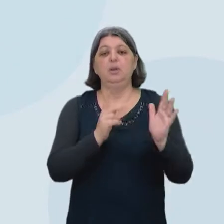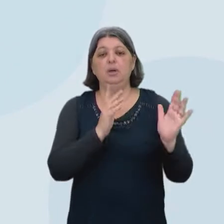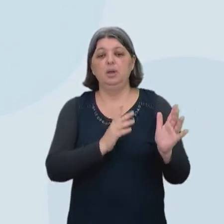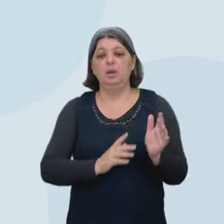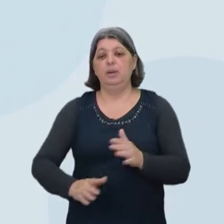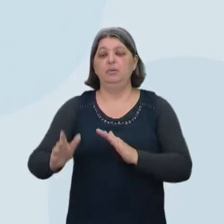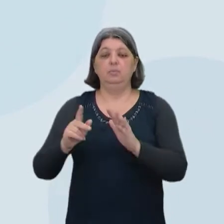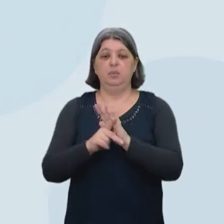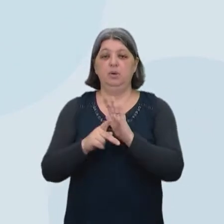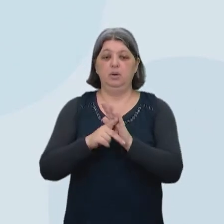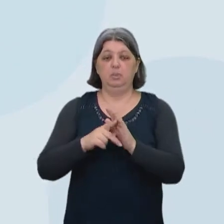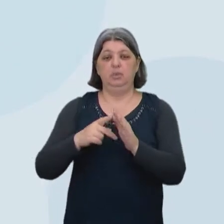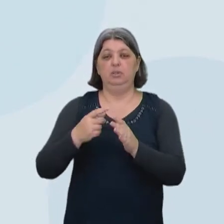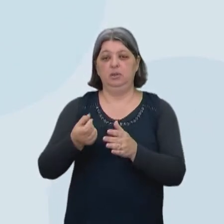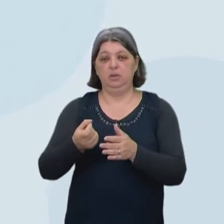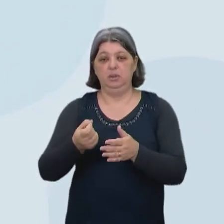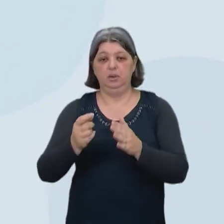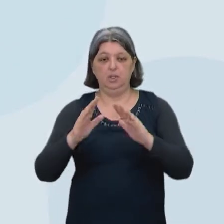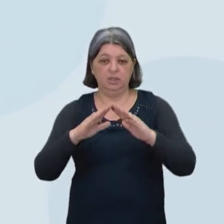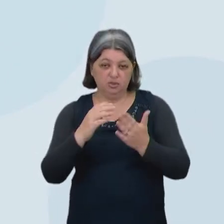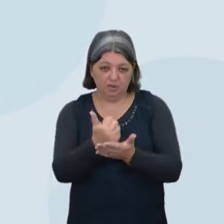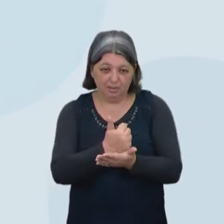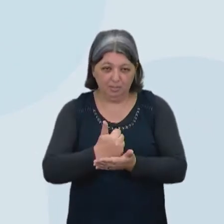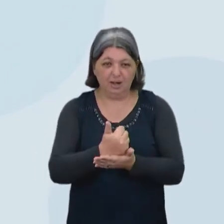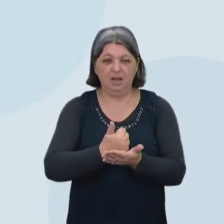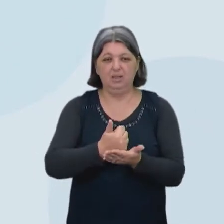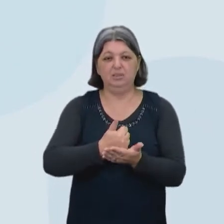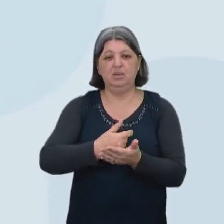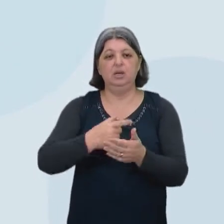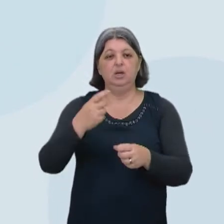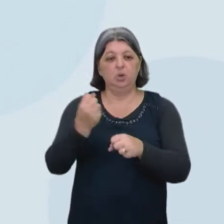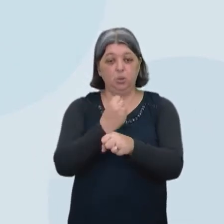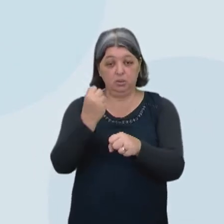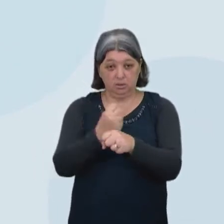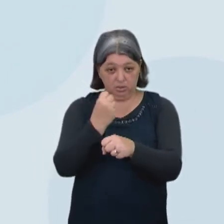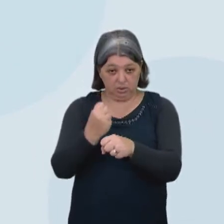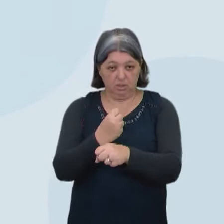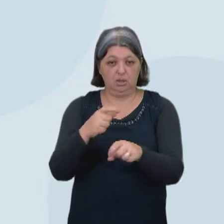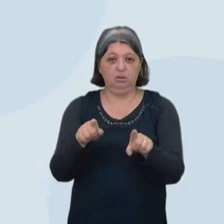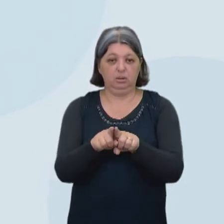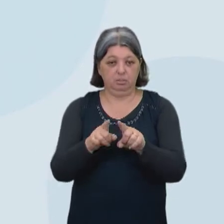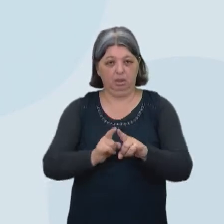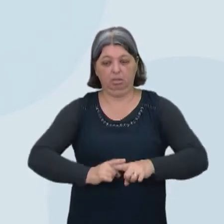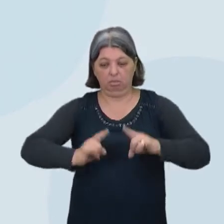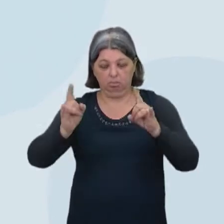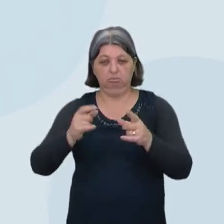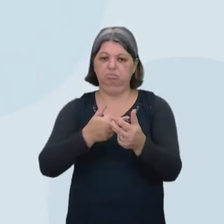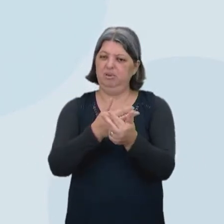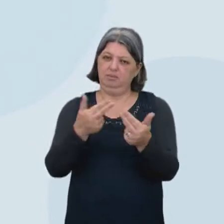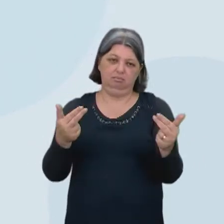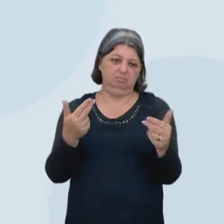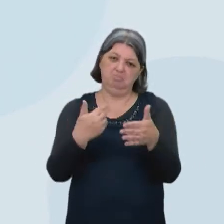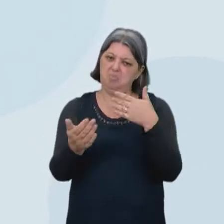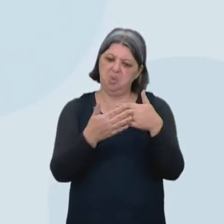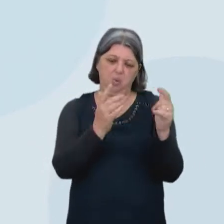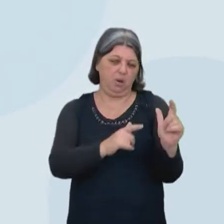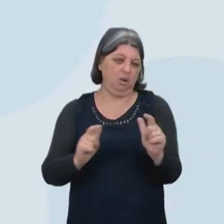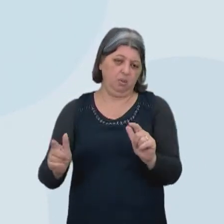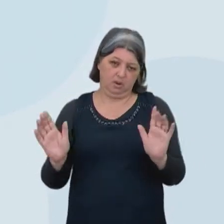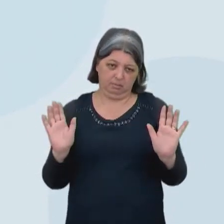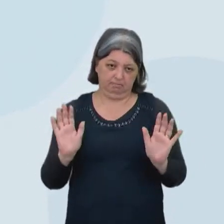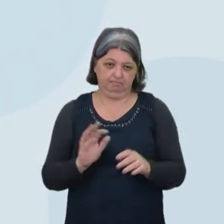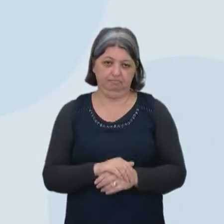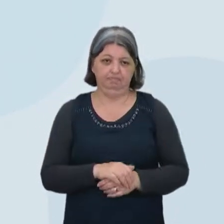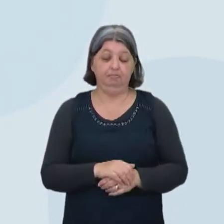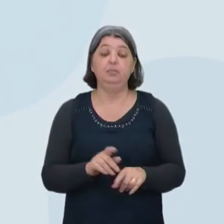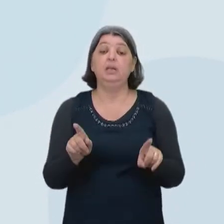e tantas outras, né? Então a gente dá um direcionamento aí para onde a estatística vai, para o lugar que você quiser. É bem isso mesmo.